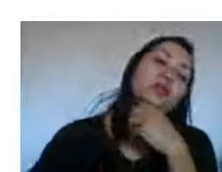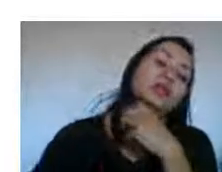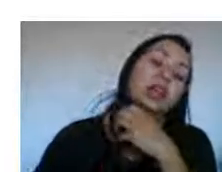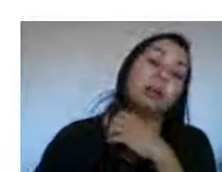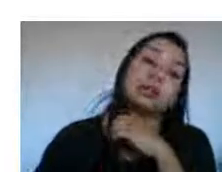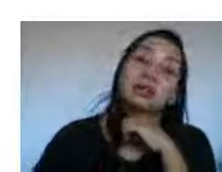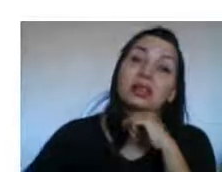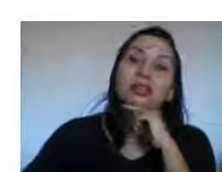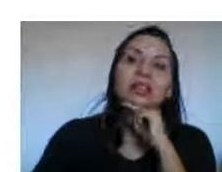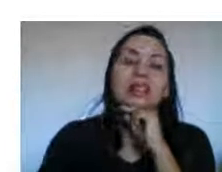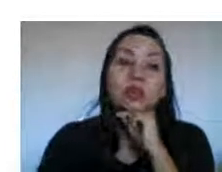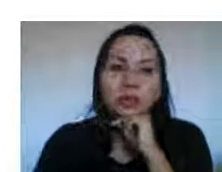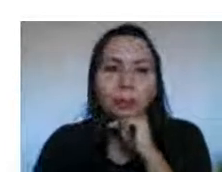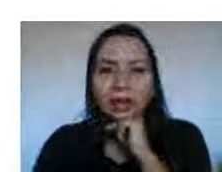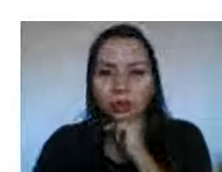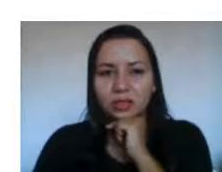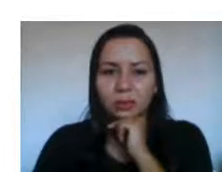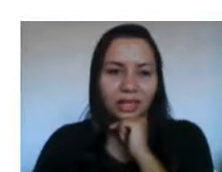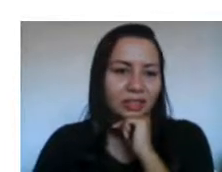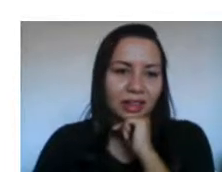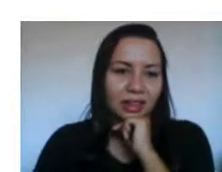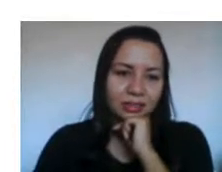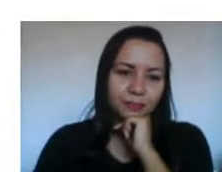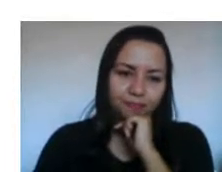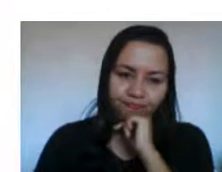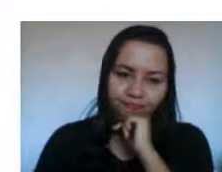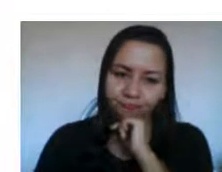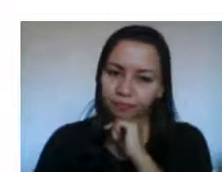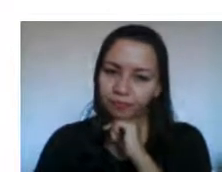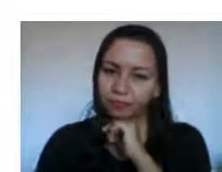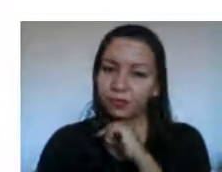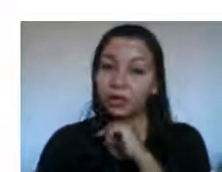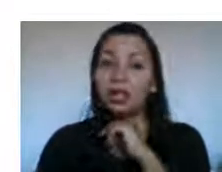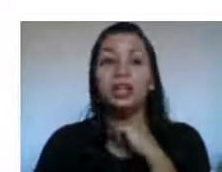dos ecossistemas, trazendo os impactos ambientais.